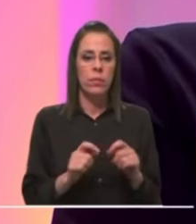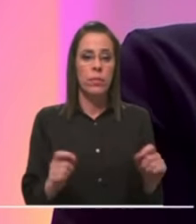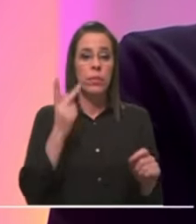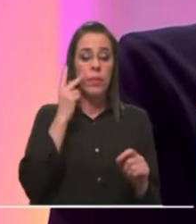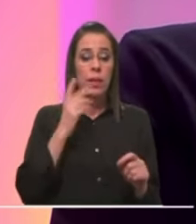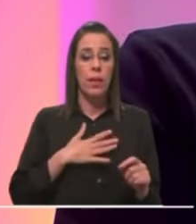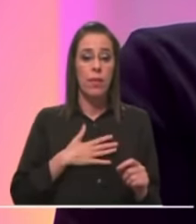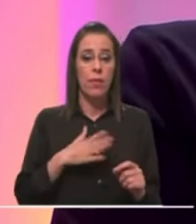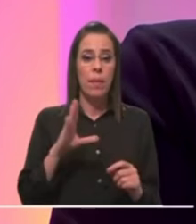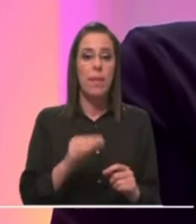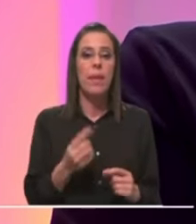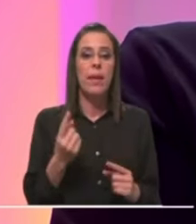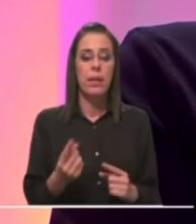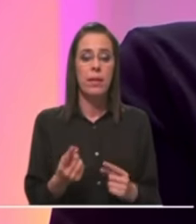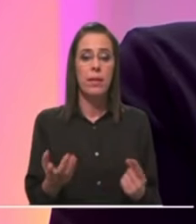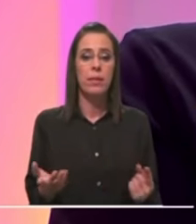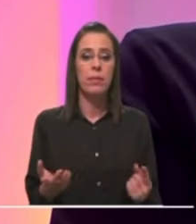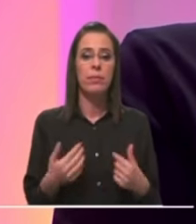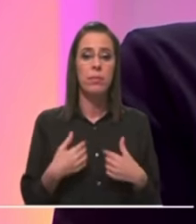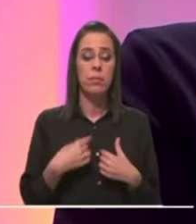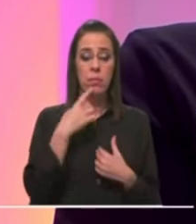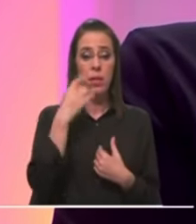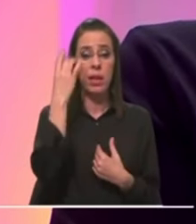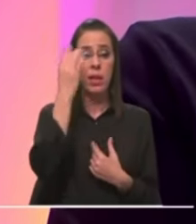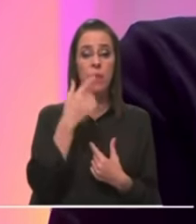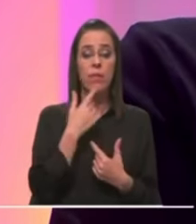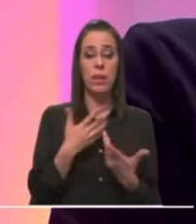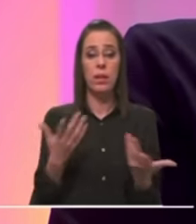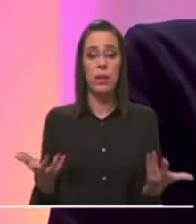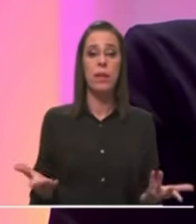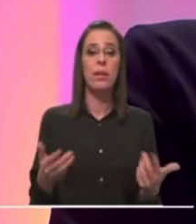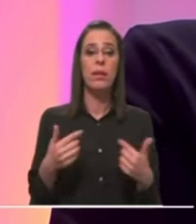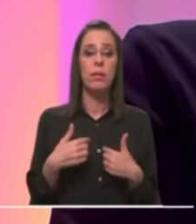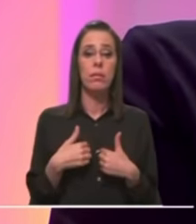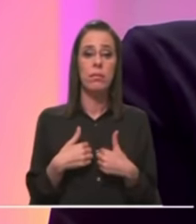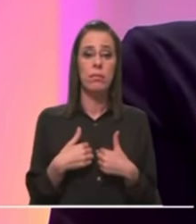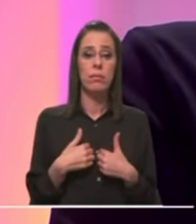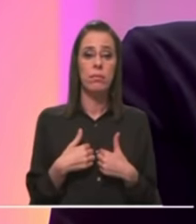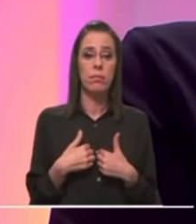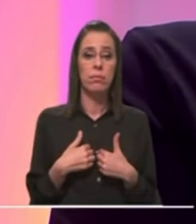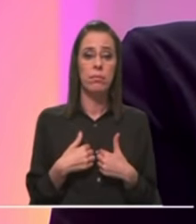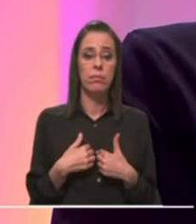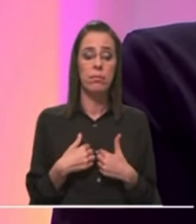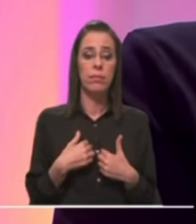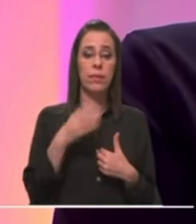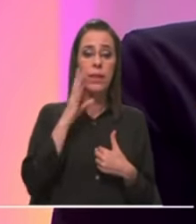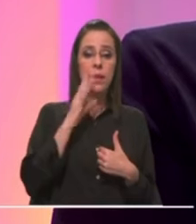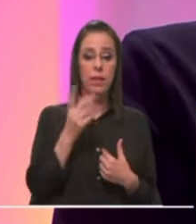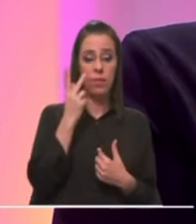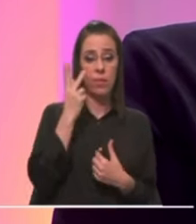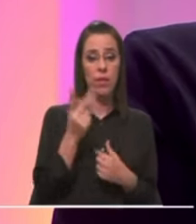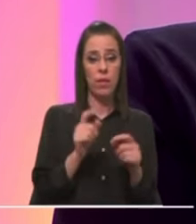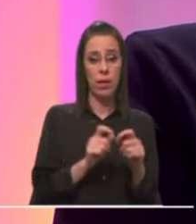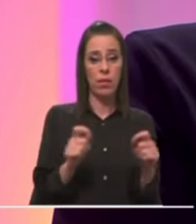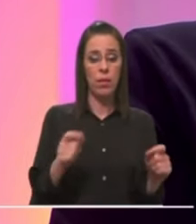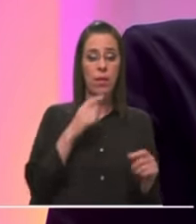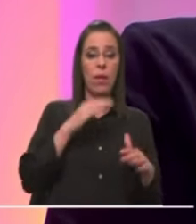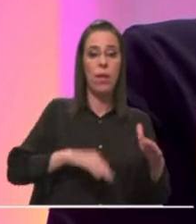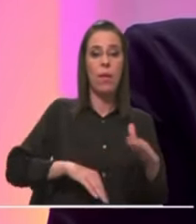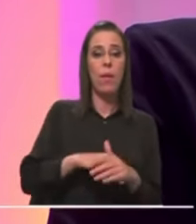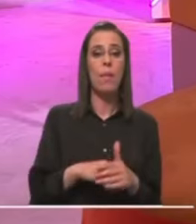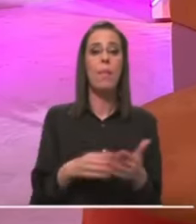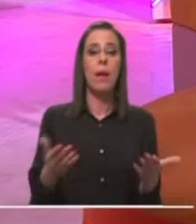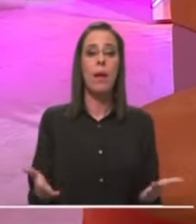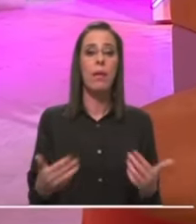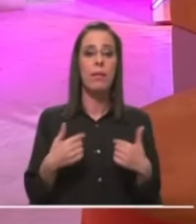minha vida mais um h onde eu me diverti muito e onde eu eh tentei viver esse ciclo ao máximo